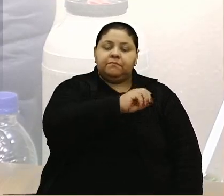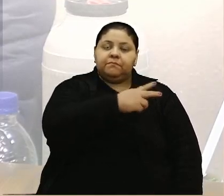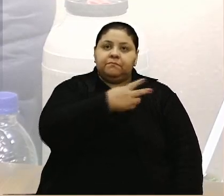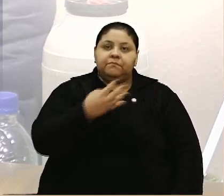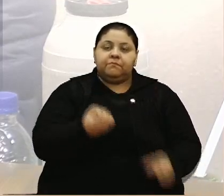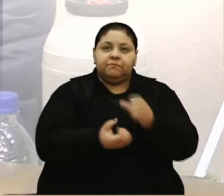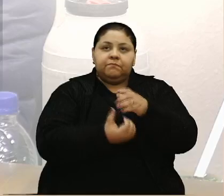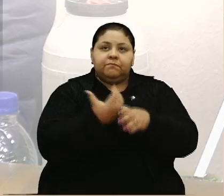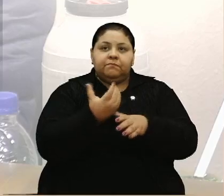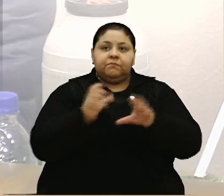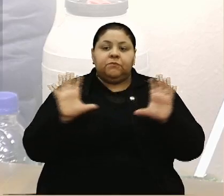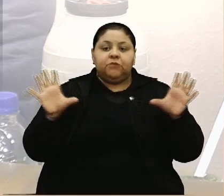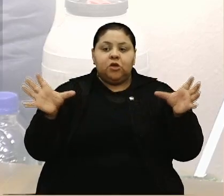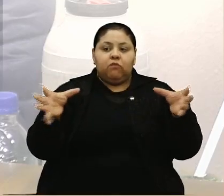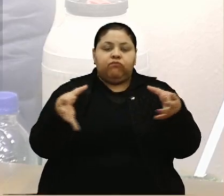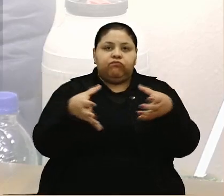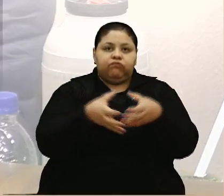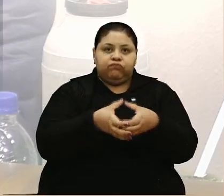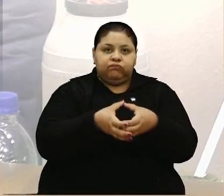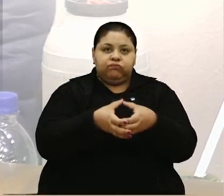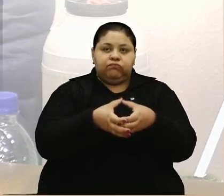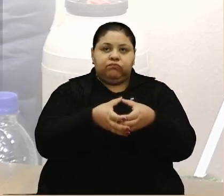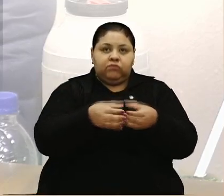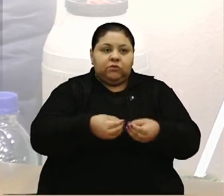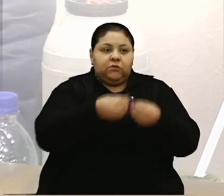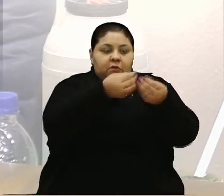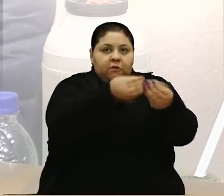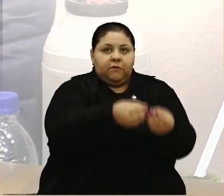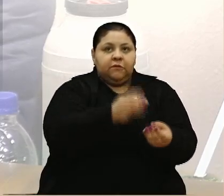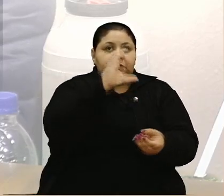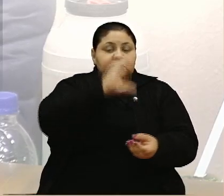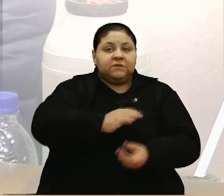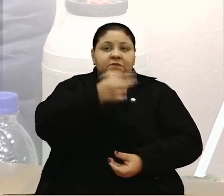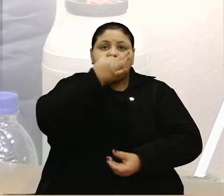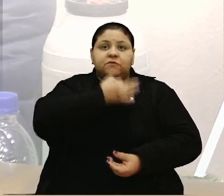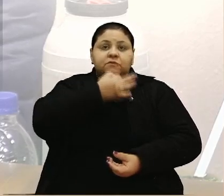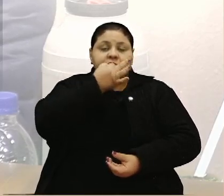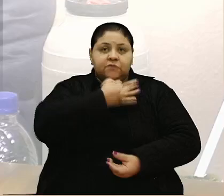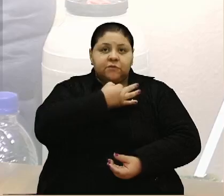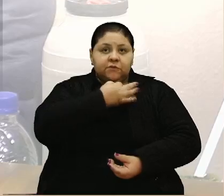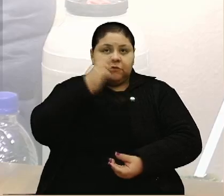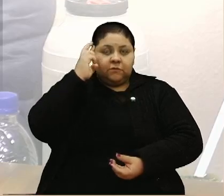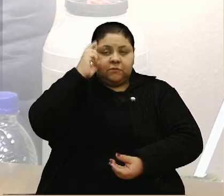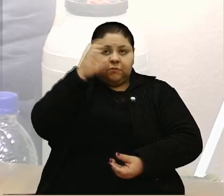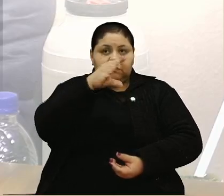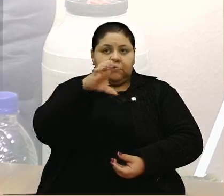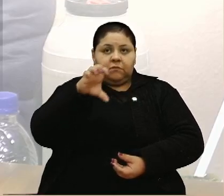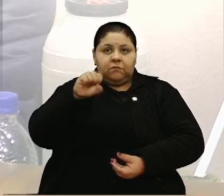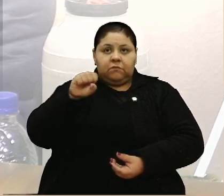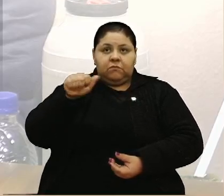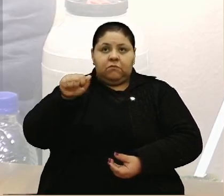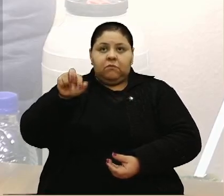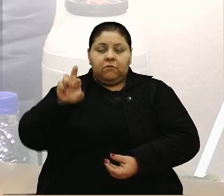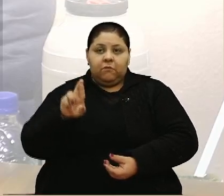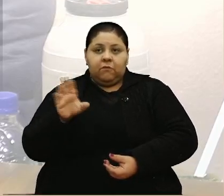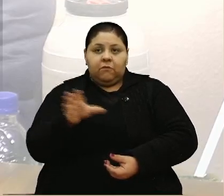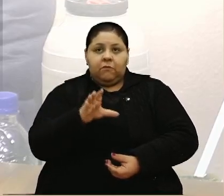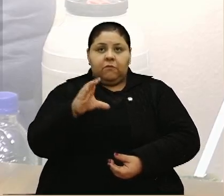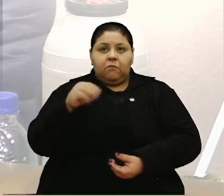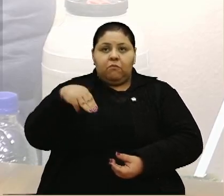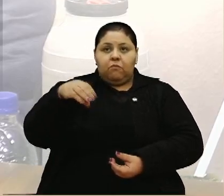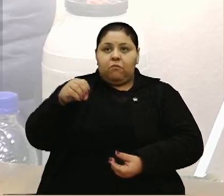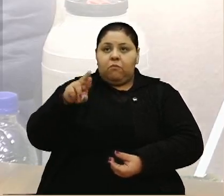200/2024, de autoria coletiva, que concede o título de cidadão caxiense ao senhor César Gibrail dos Santos